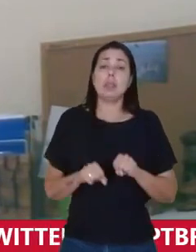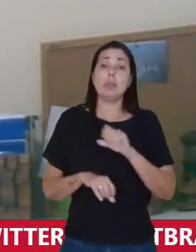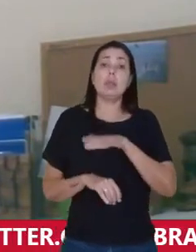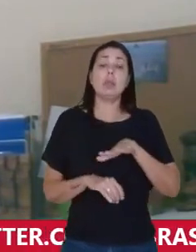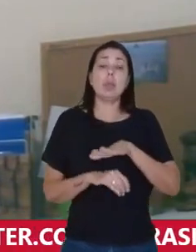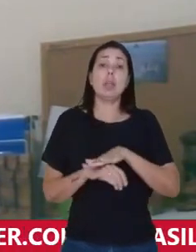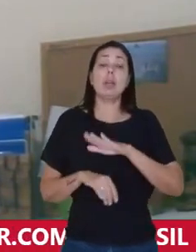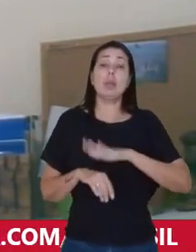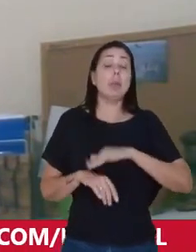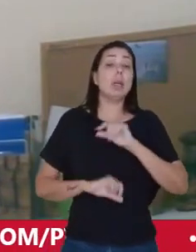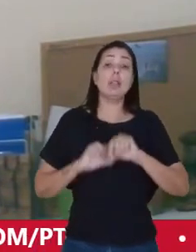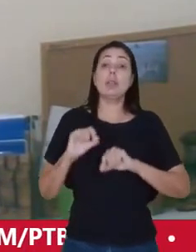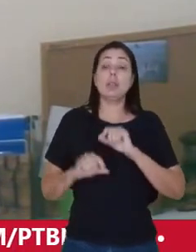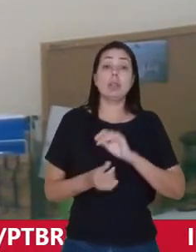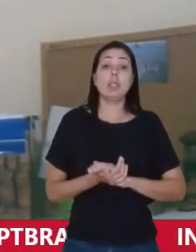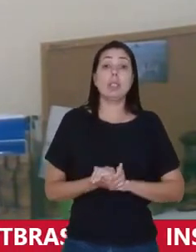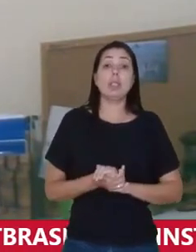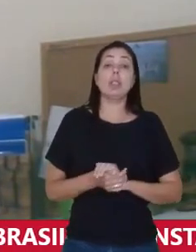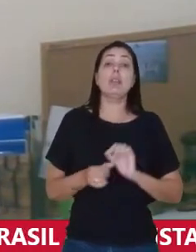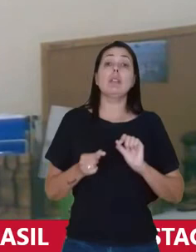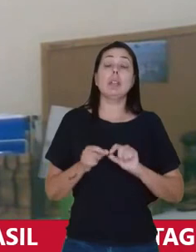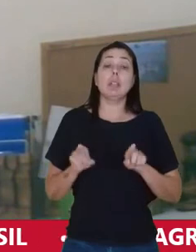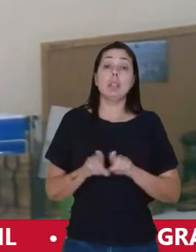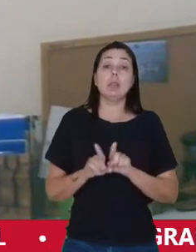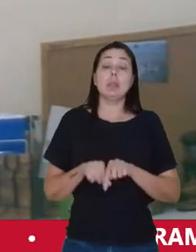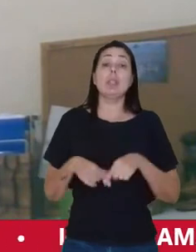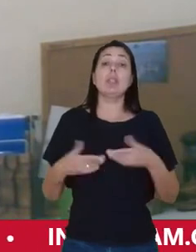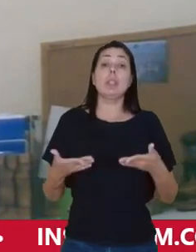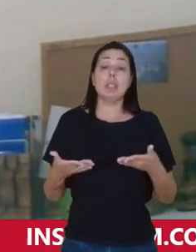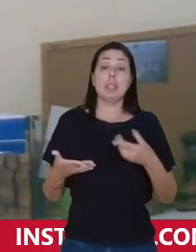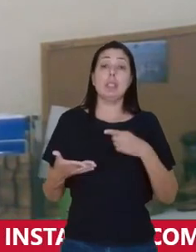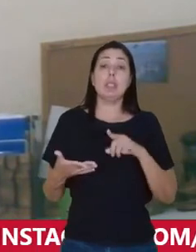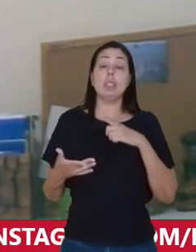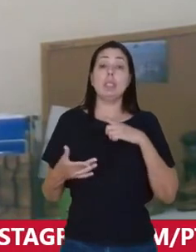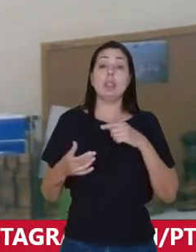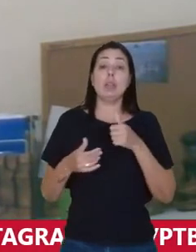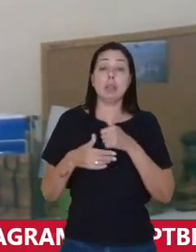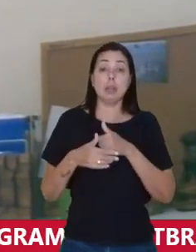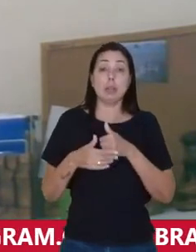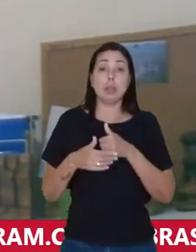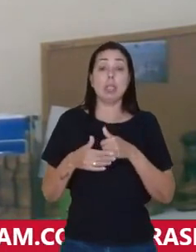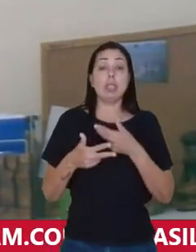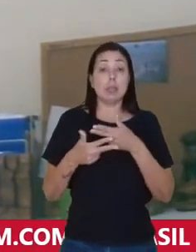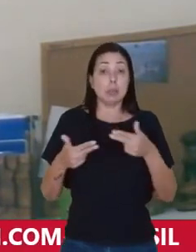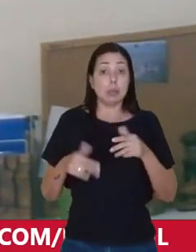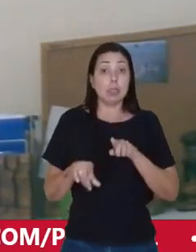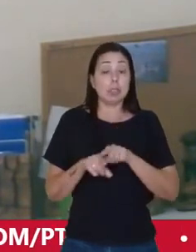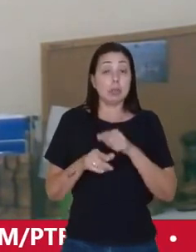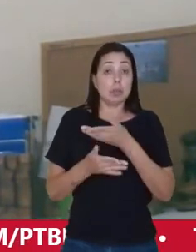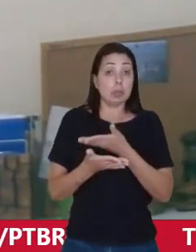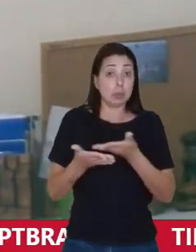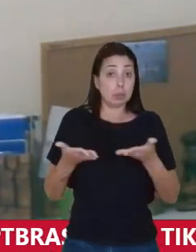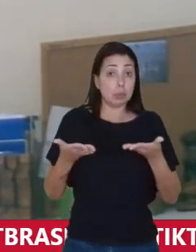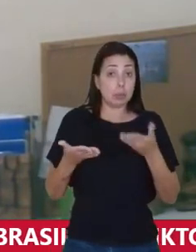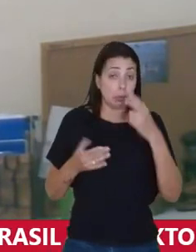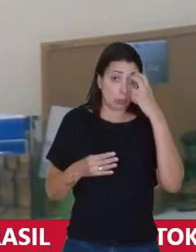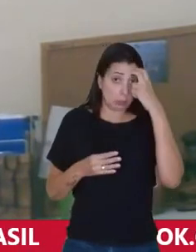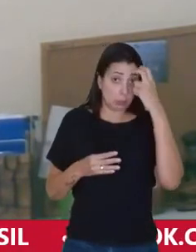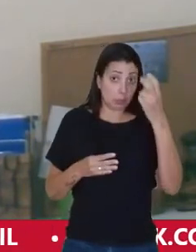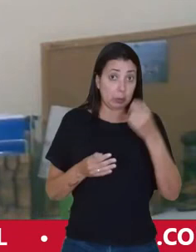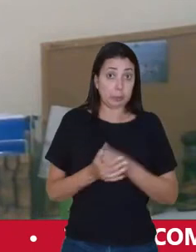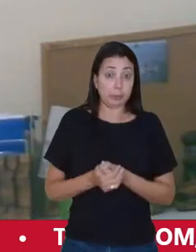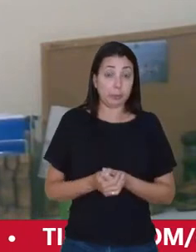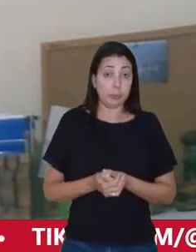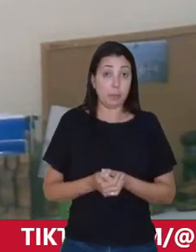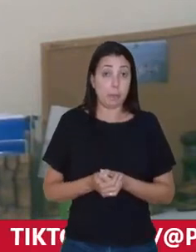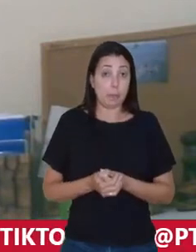ambiental mais precários e também tem essa desqualificação das suas matrizes culturais.